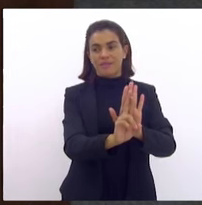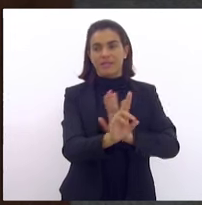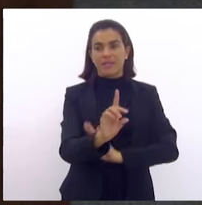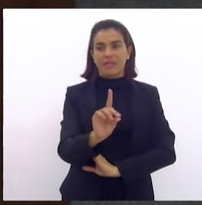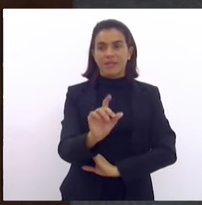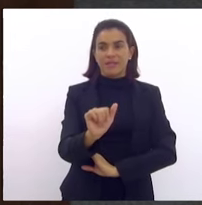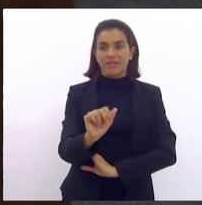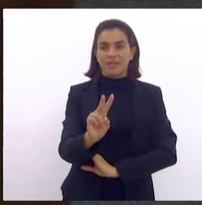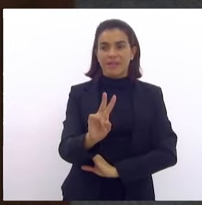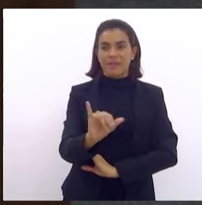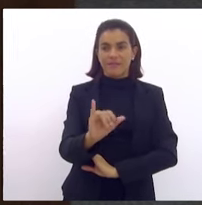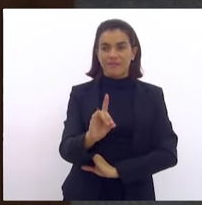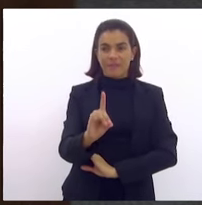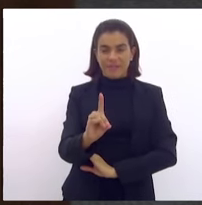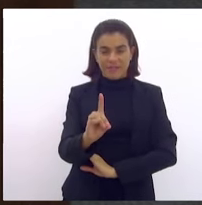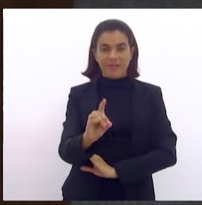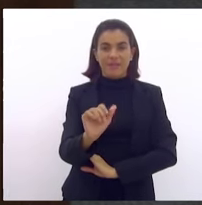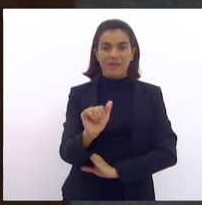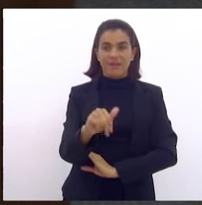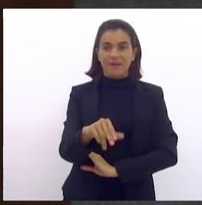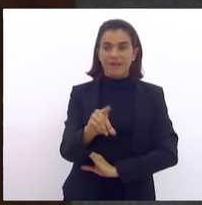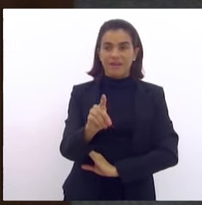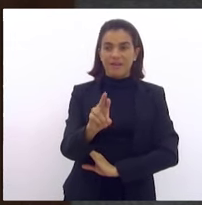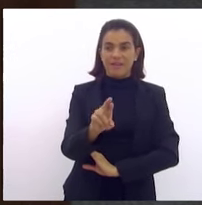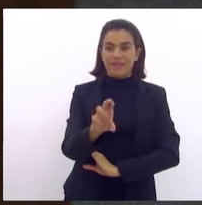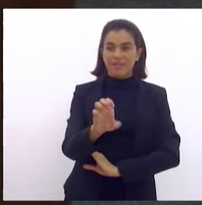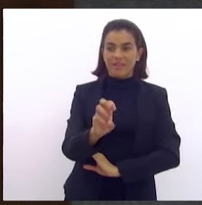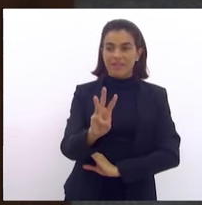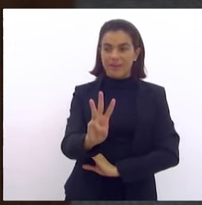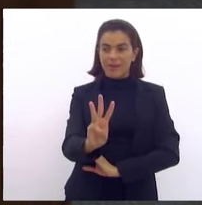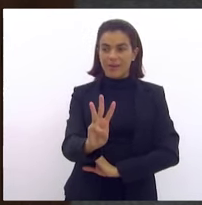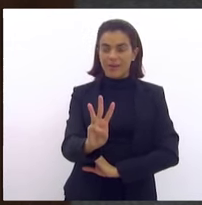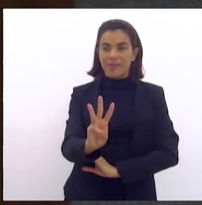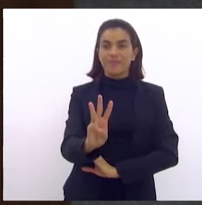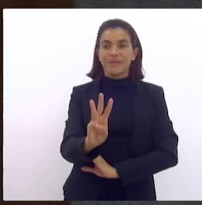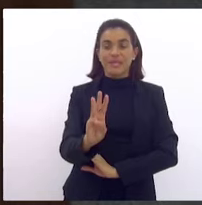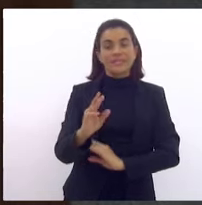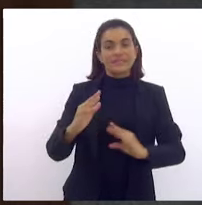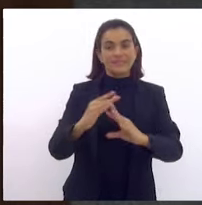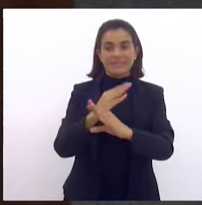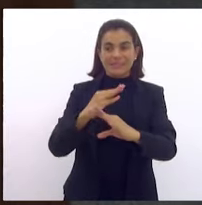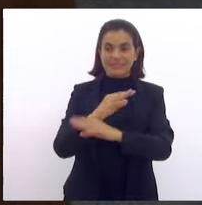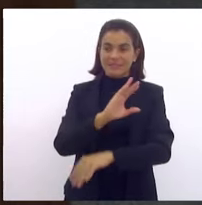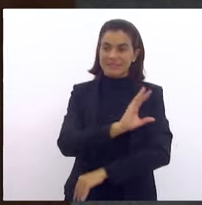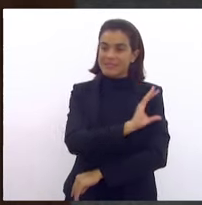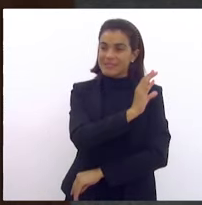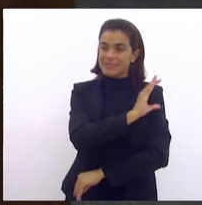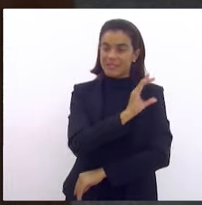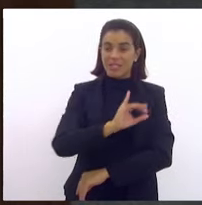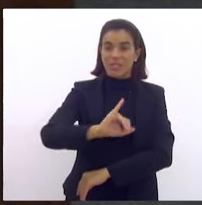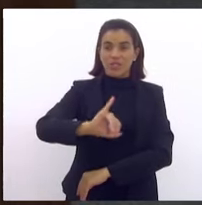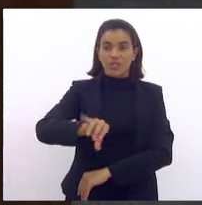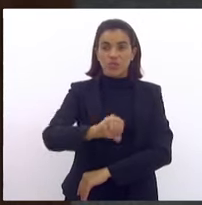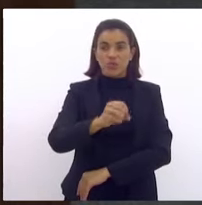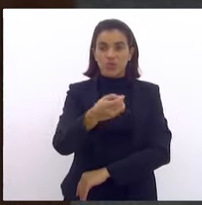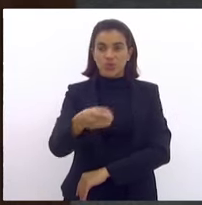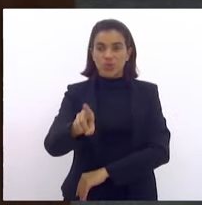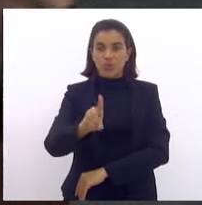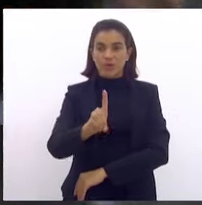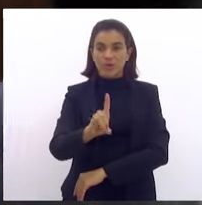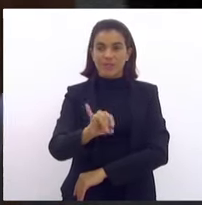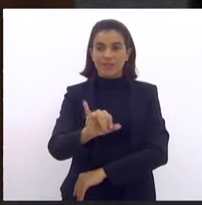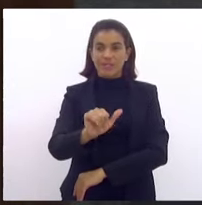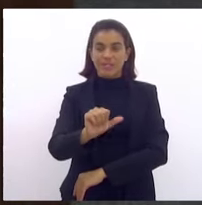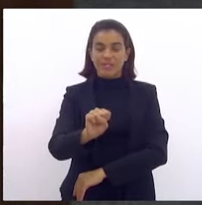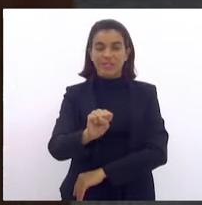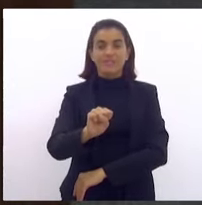David Andrew Pires e Silva, que é da cidade de Campos, e o João Dias, que representa São